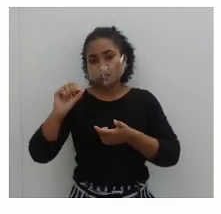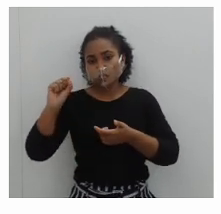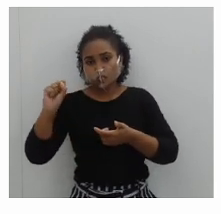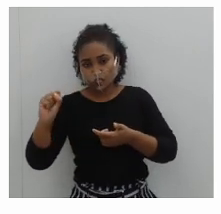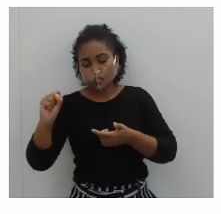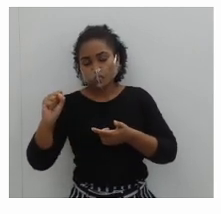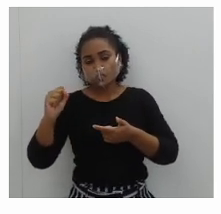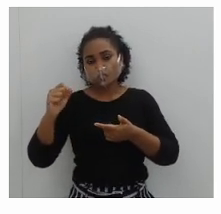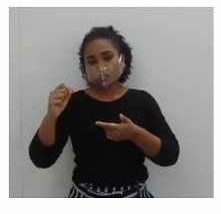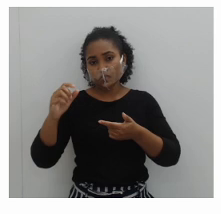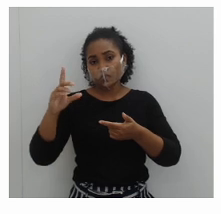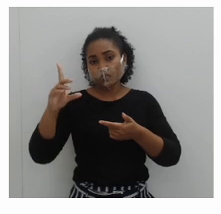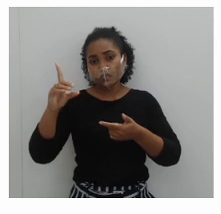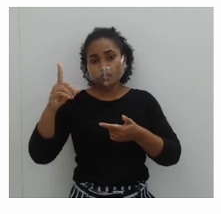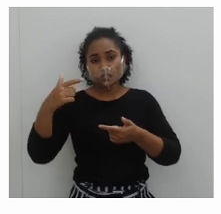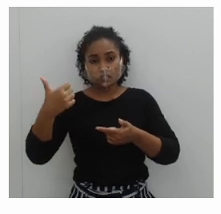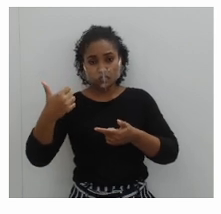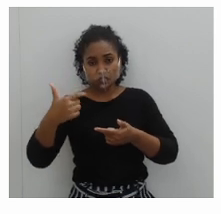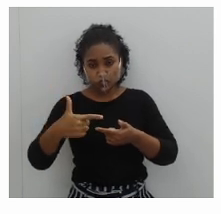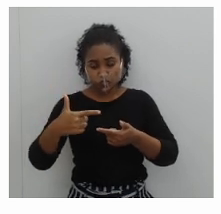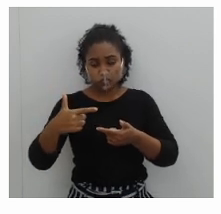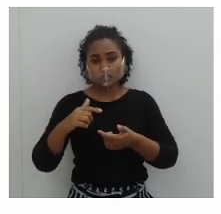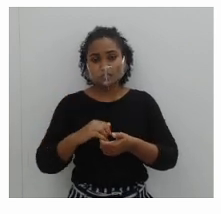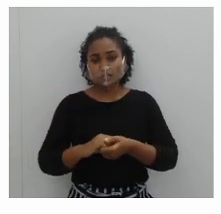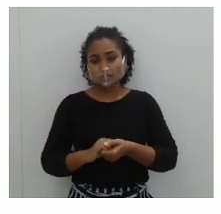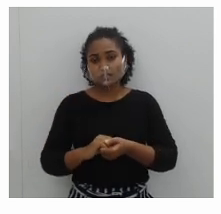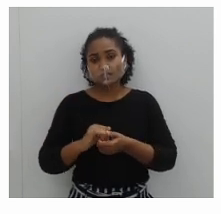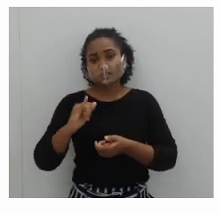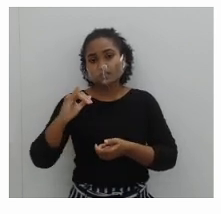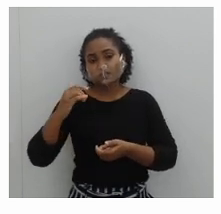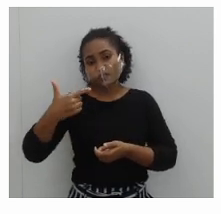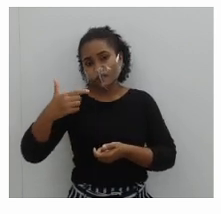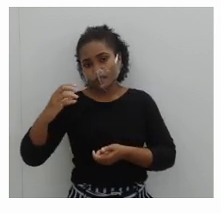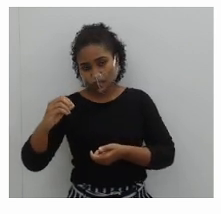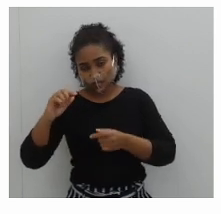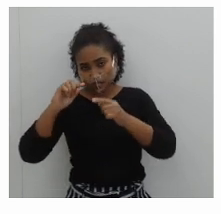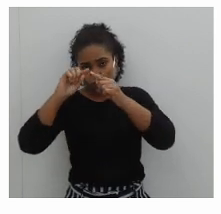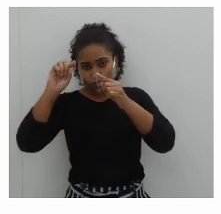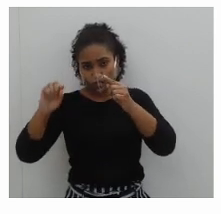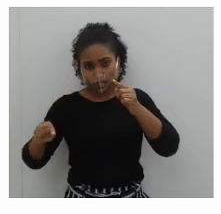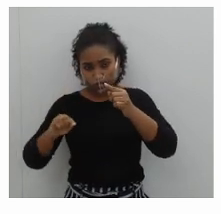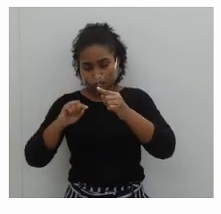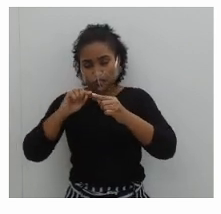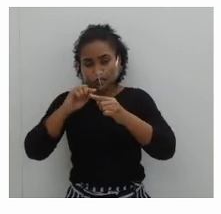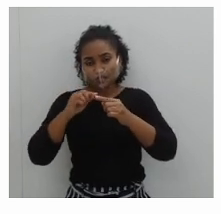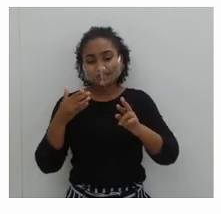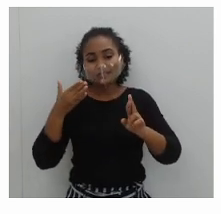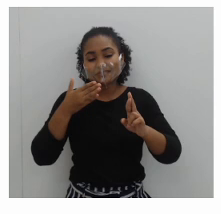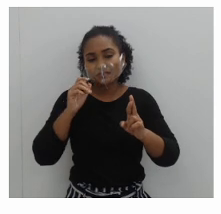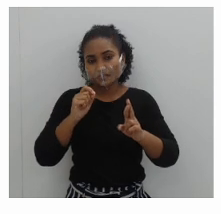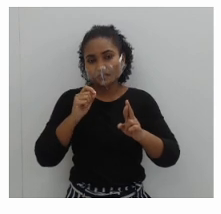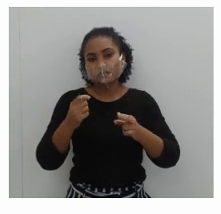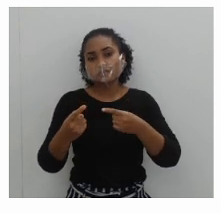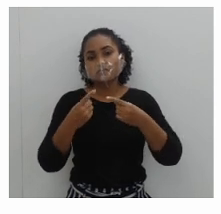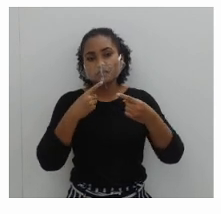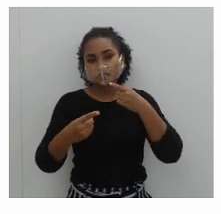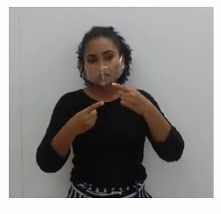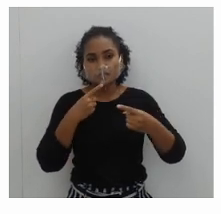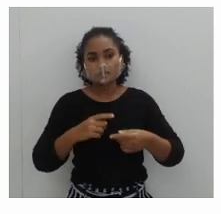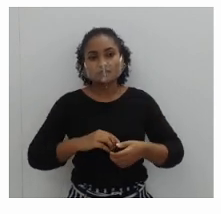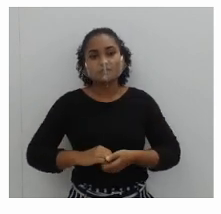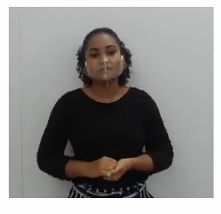octaedro, o dodecaedro e o icosaedro. A eles se referiu no seu diálogo